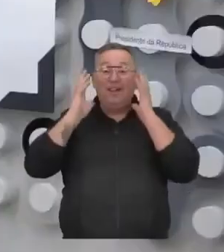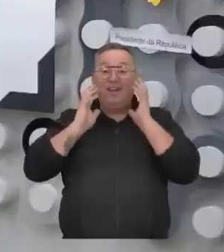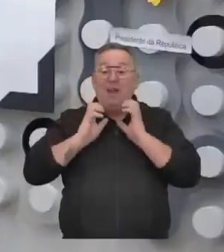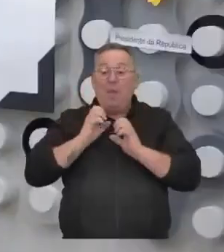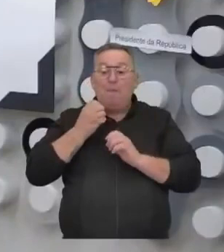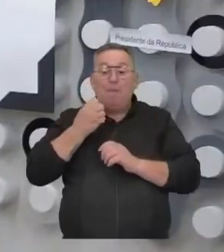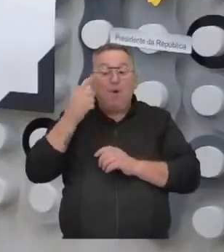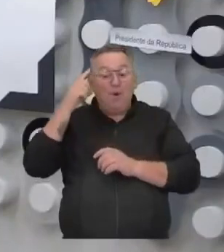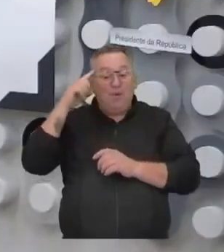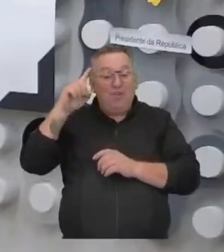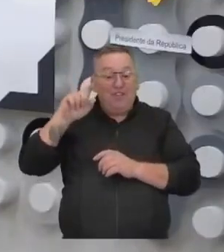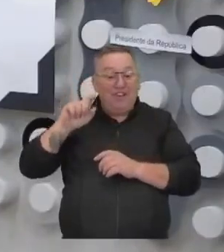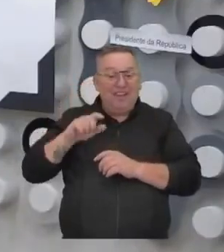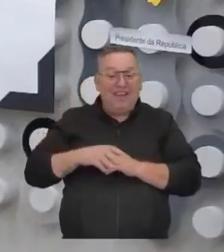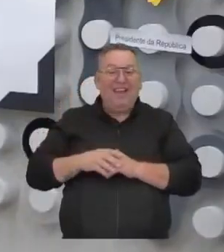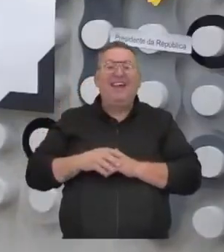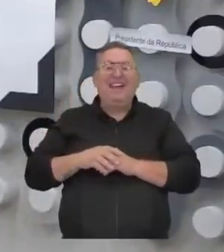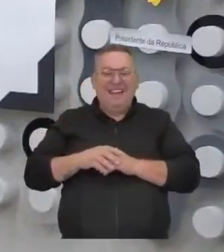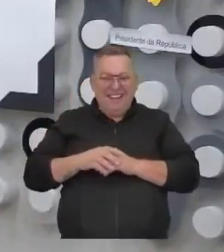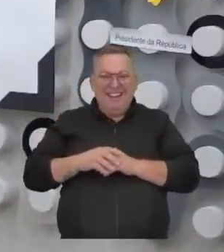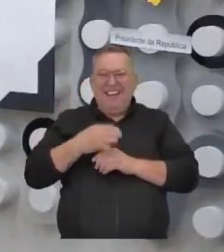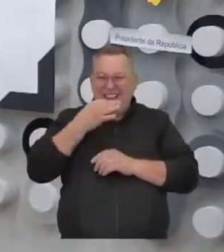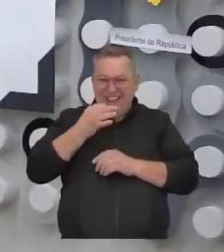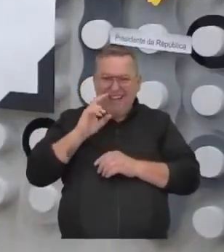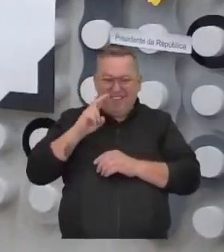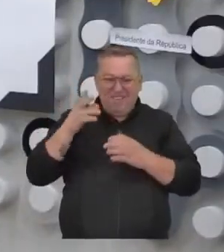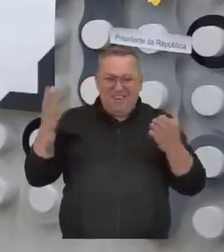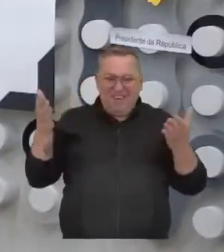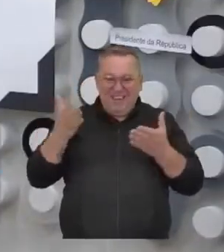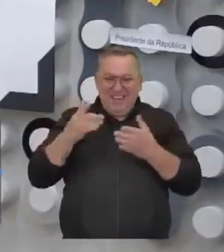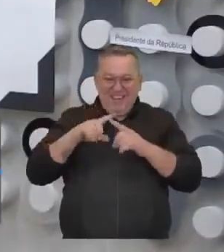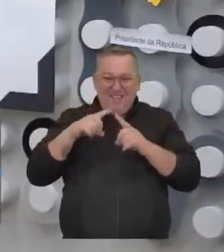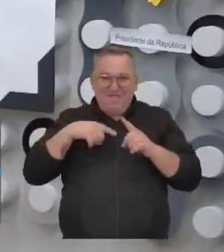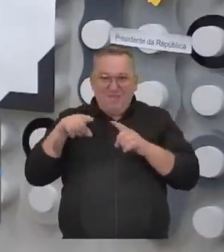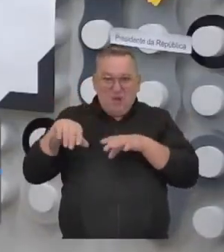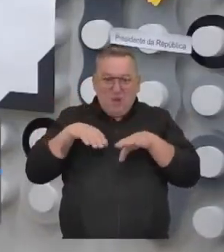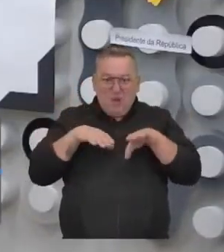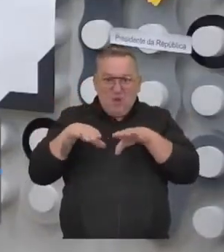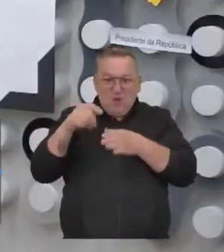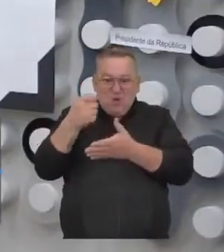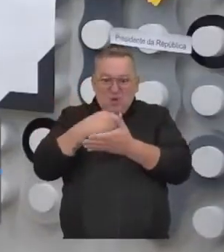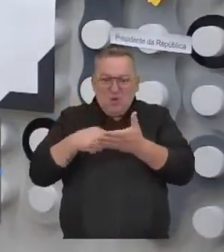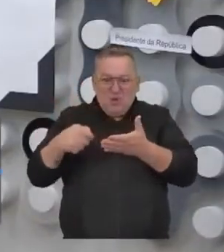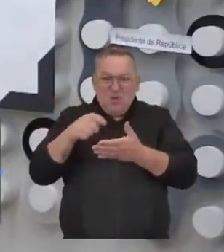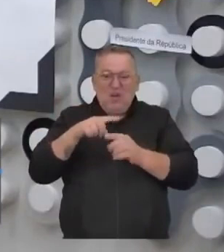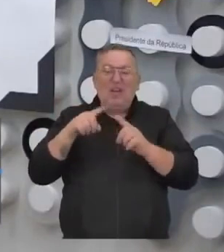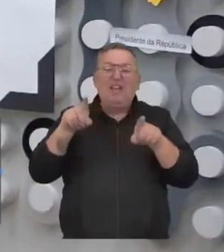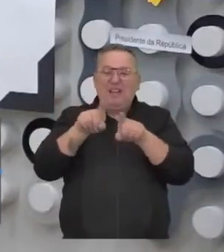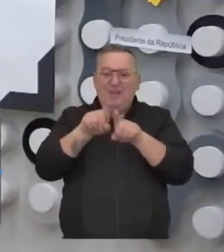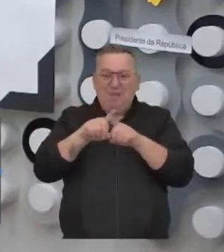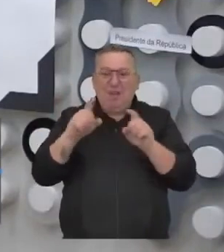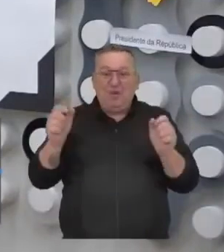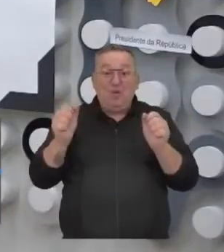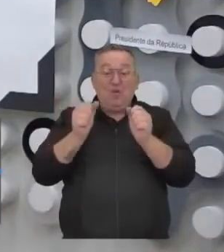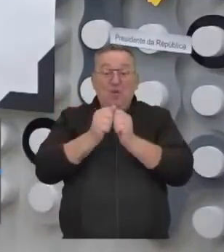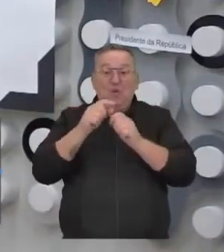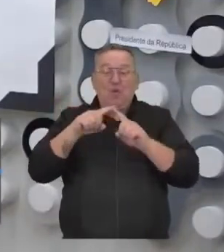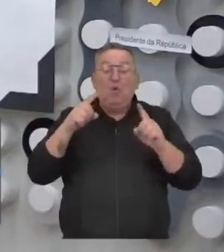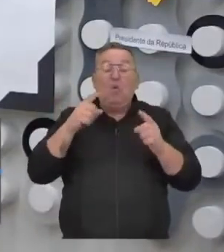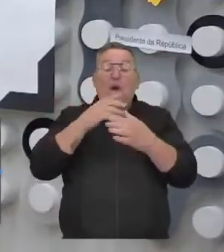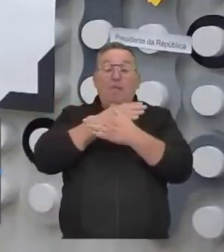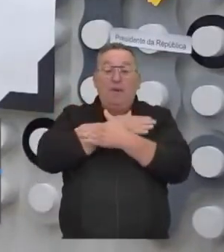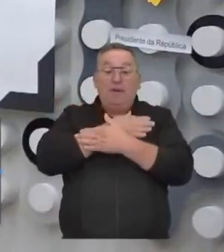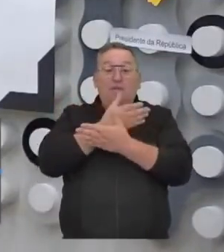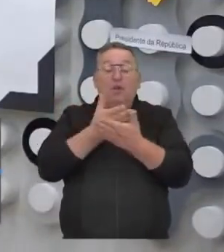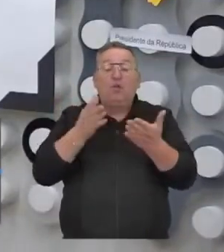Tony! Olá, tava com saudade de mim, né? Você me viu agorinha me rastejando no chão, rabiscando lá. Eu tô aqui com você também. Já quero mandar um abração para